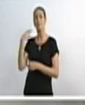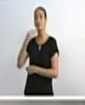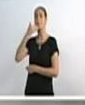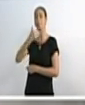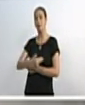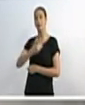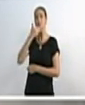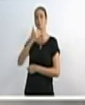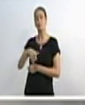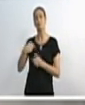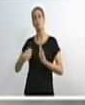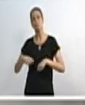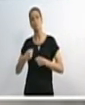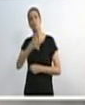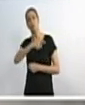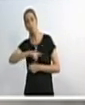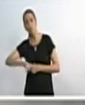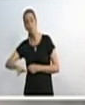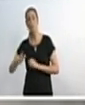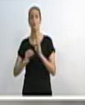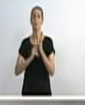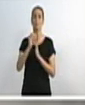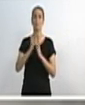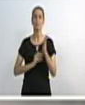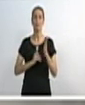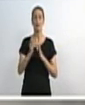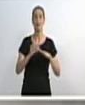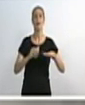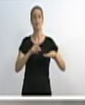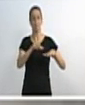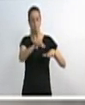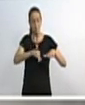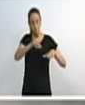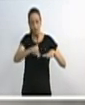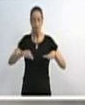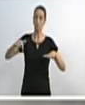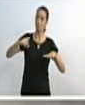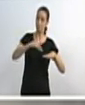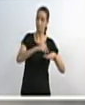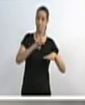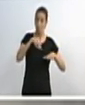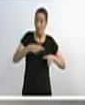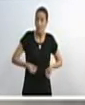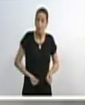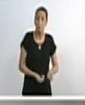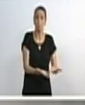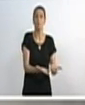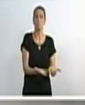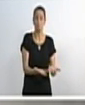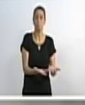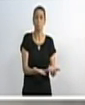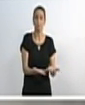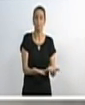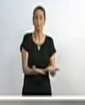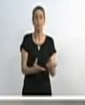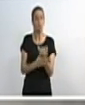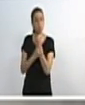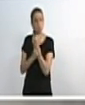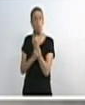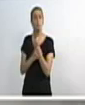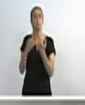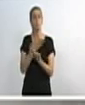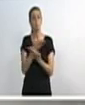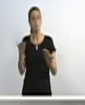fosse repintada a faixa de pedestre. Então, esse custo, eu lhe garanto o seguinte, se falam em